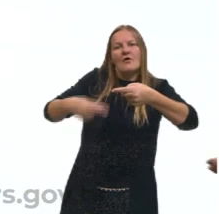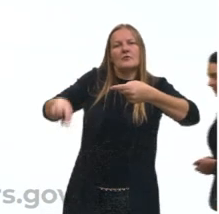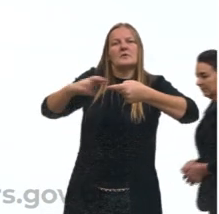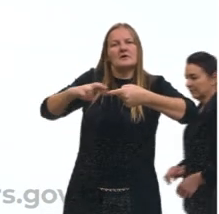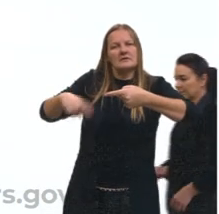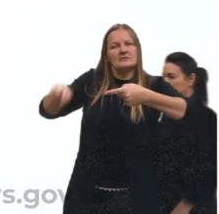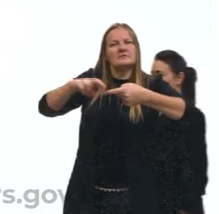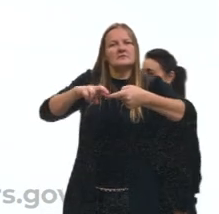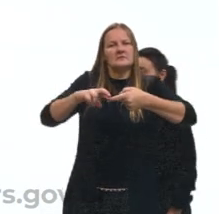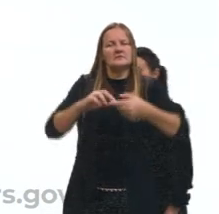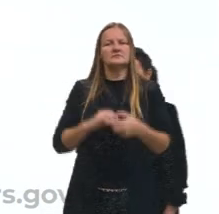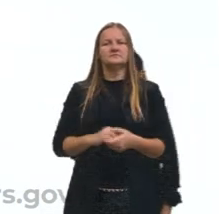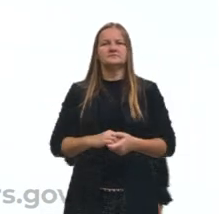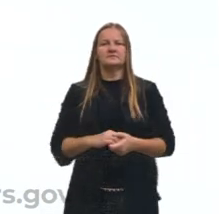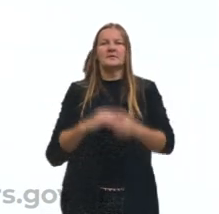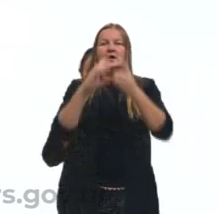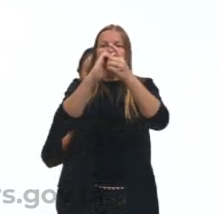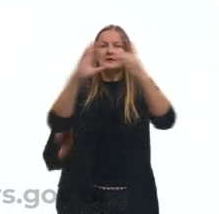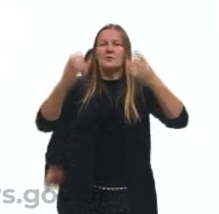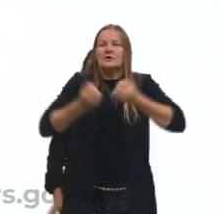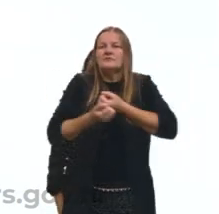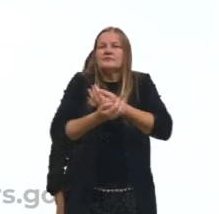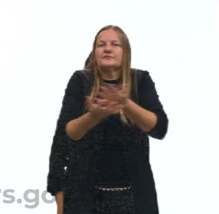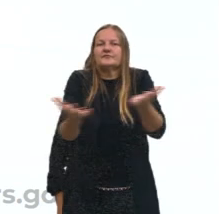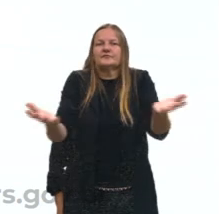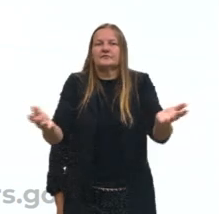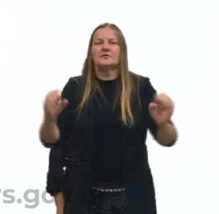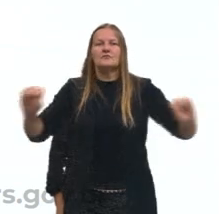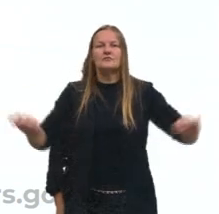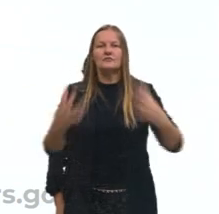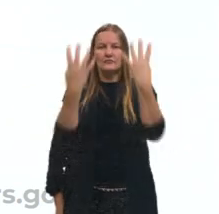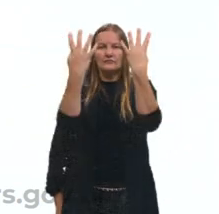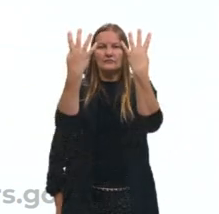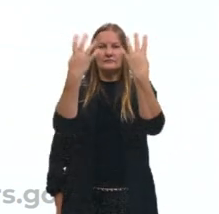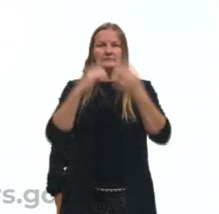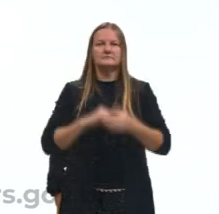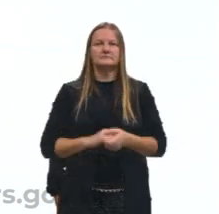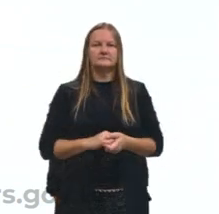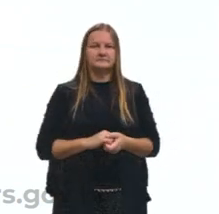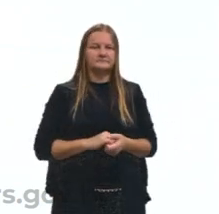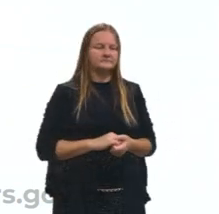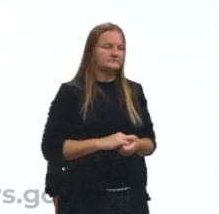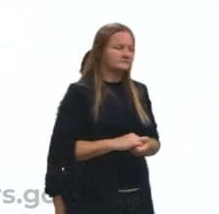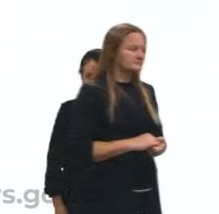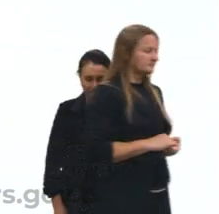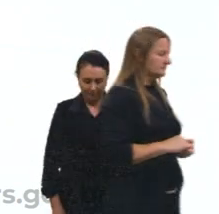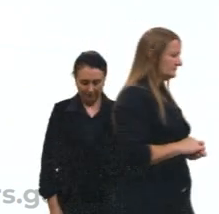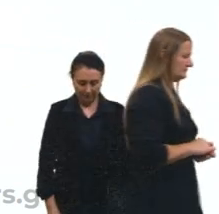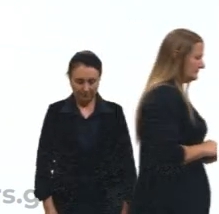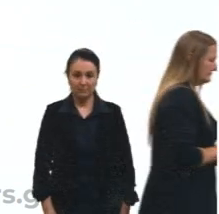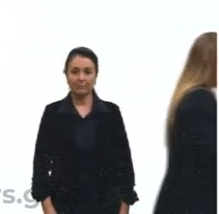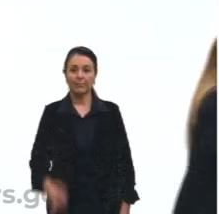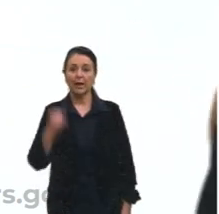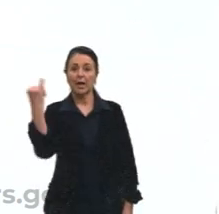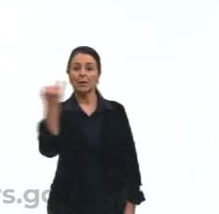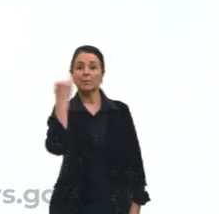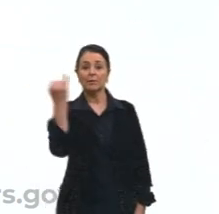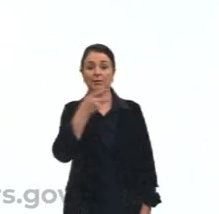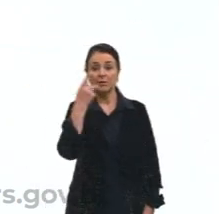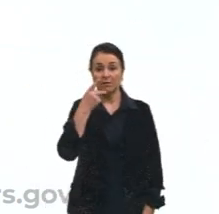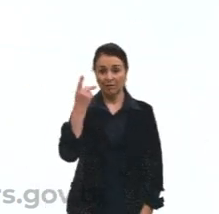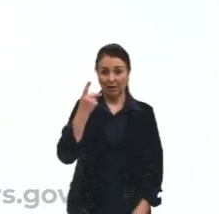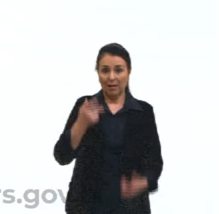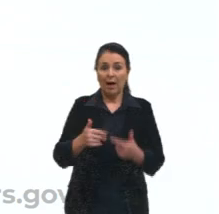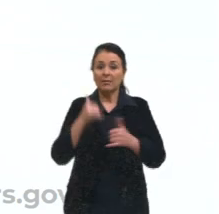que vão levar a democracia ateniense então é muito importante a gente falar primeiro das reformas de drácon